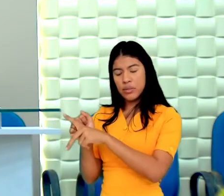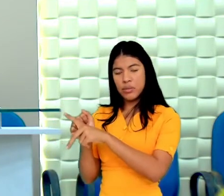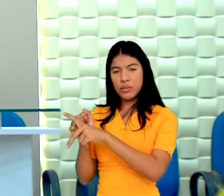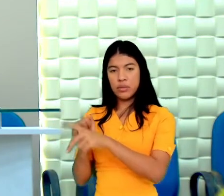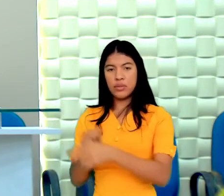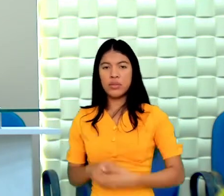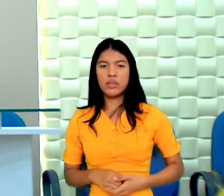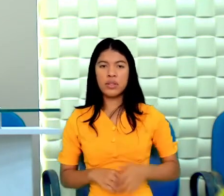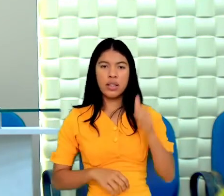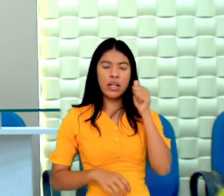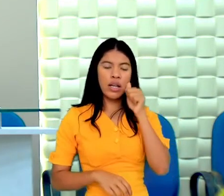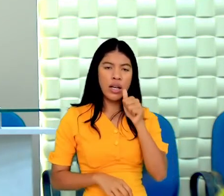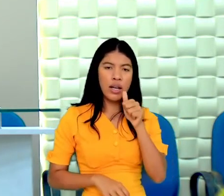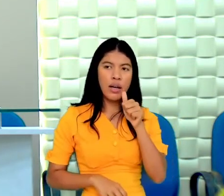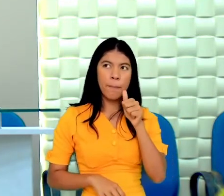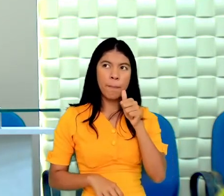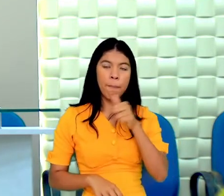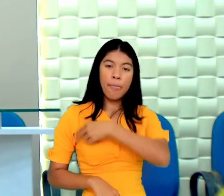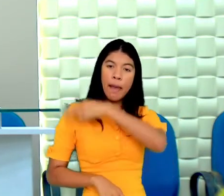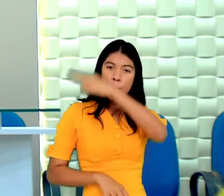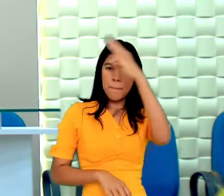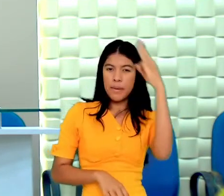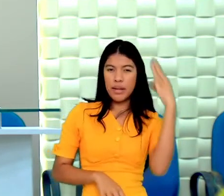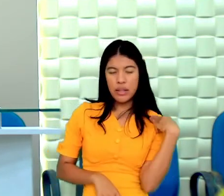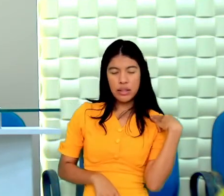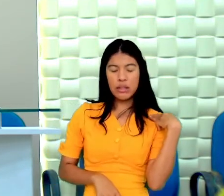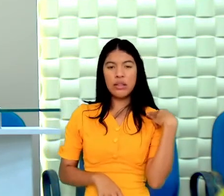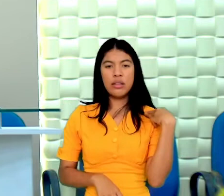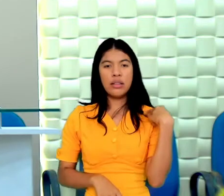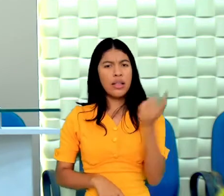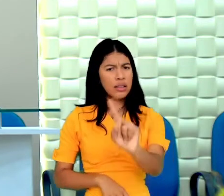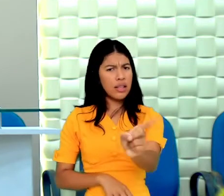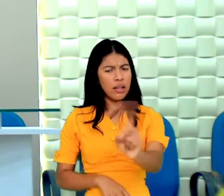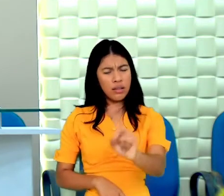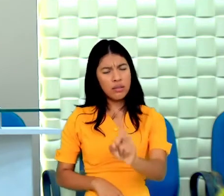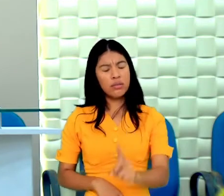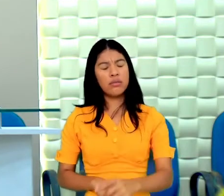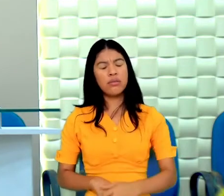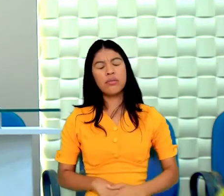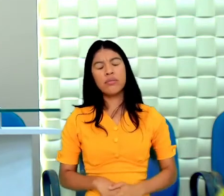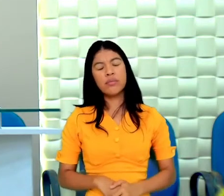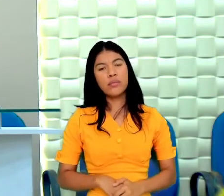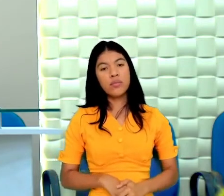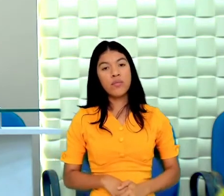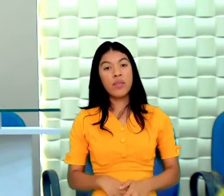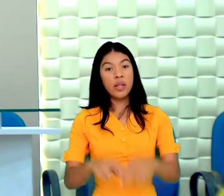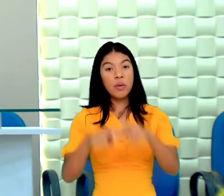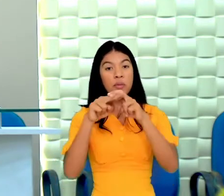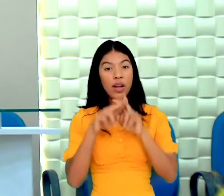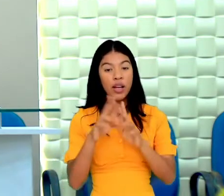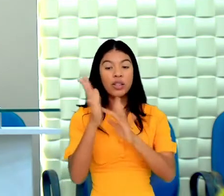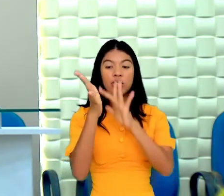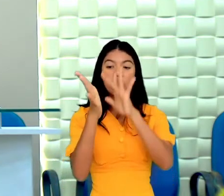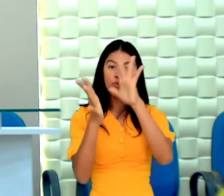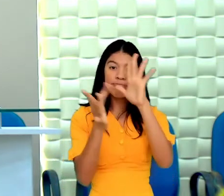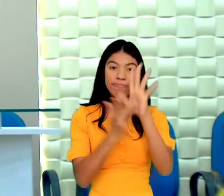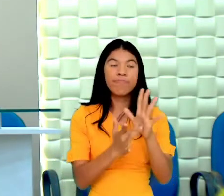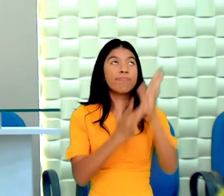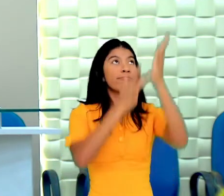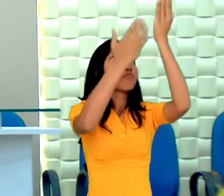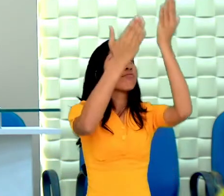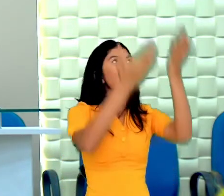da sua mãe Maria, não é por meio dos seus irmãos Tiago e outros, não. É por meio